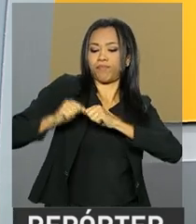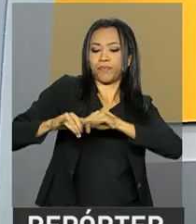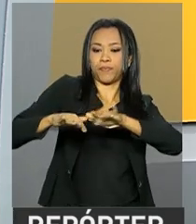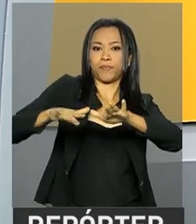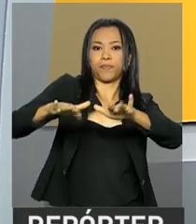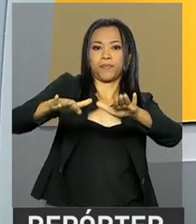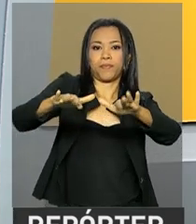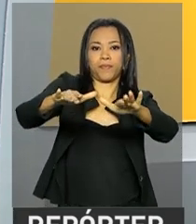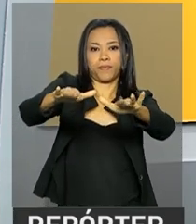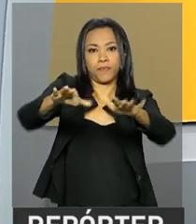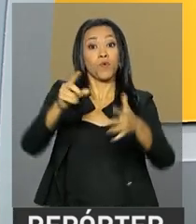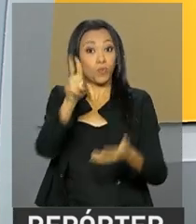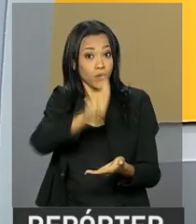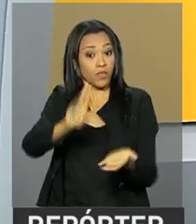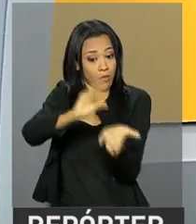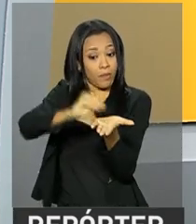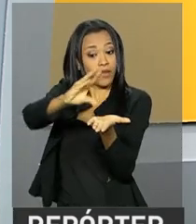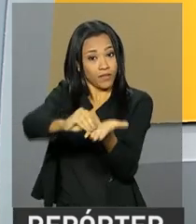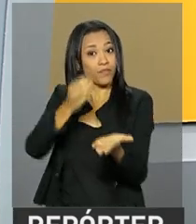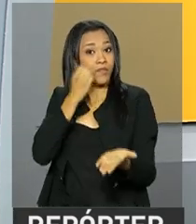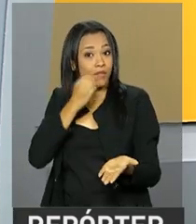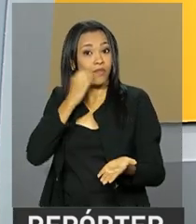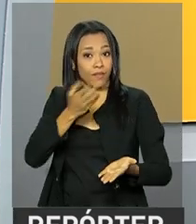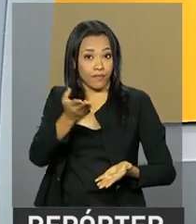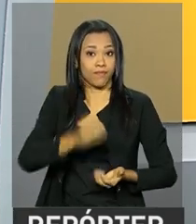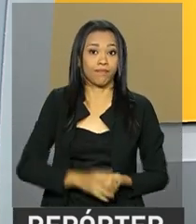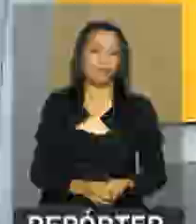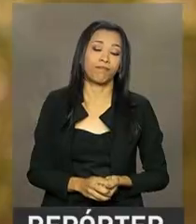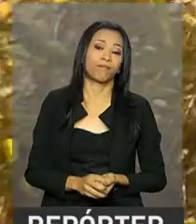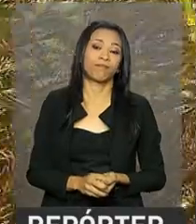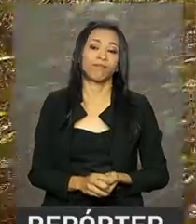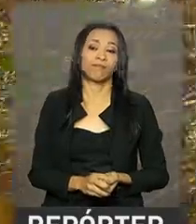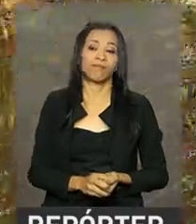por meio de um aplicativo para celular.